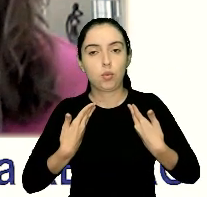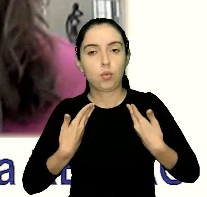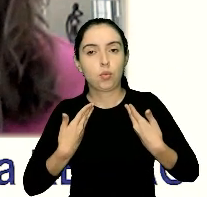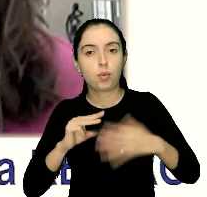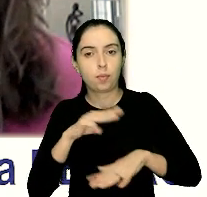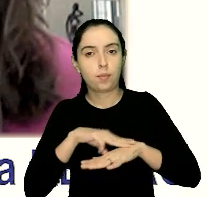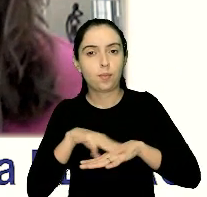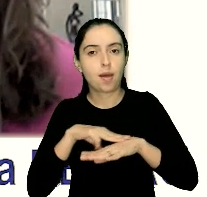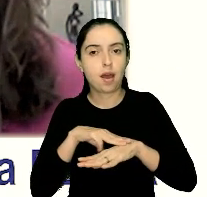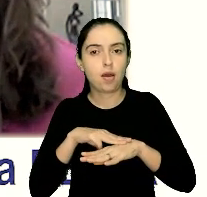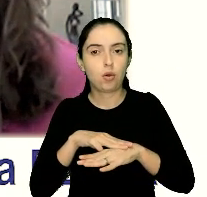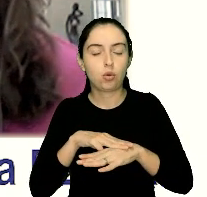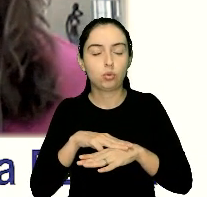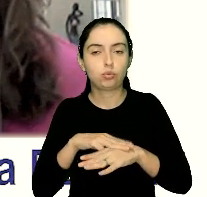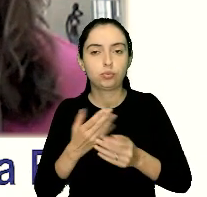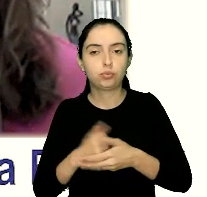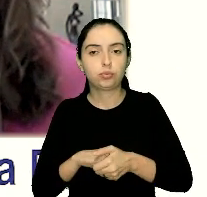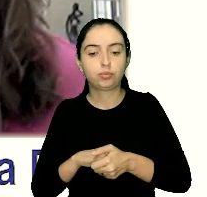ao lado,